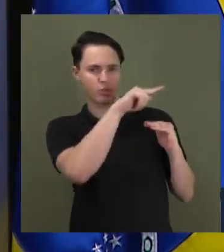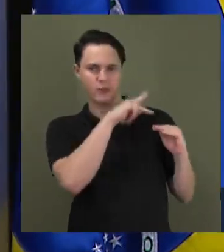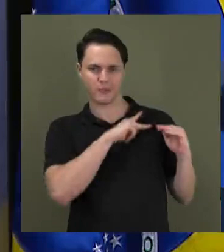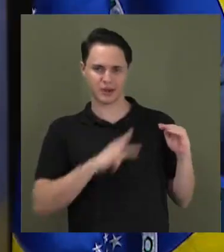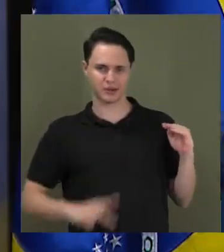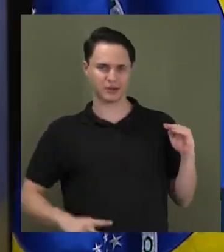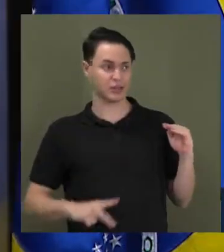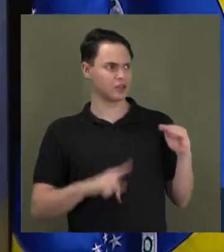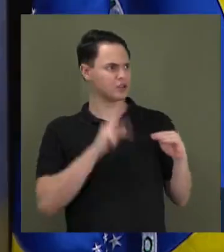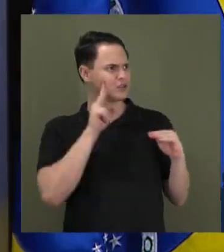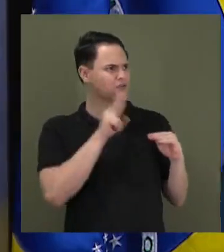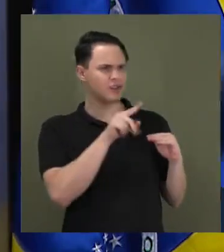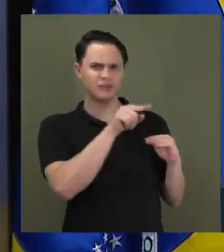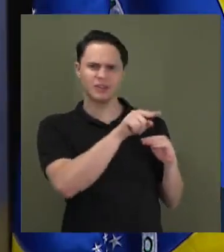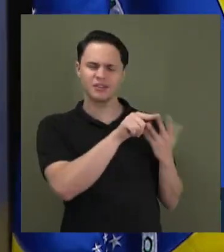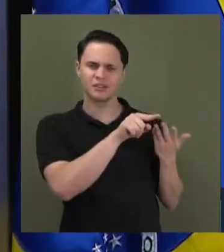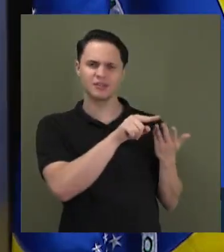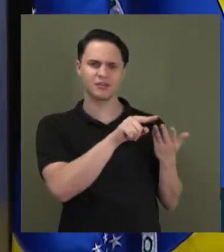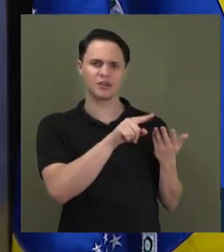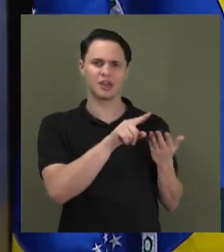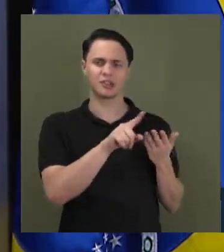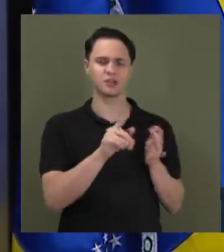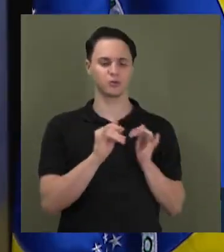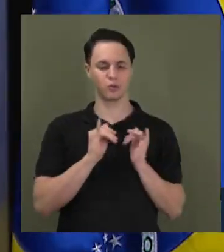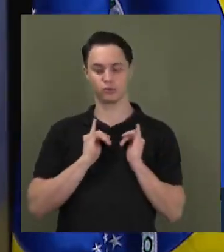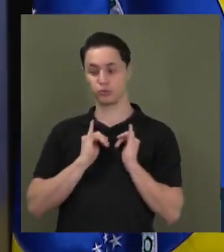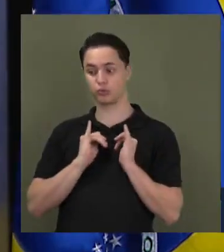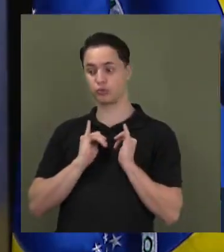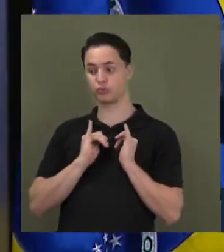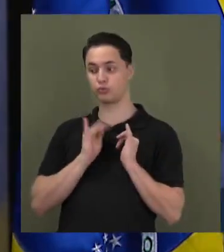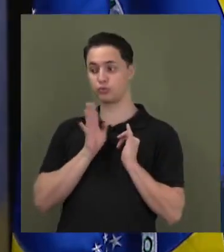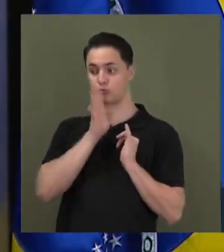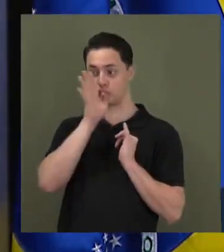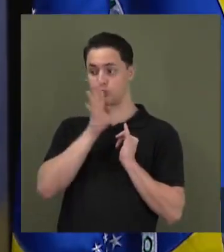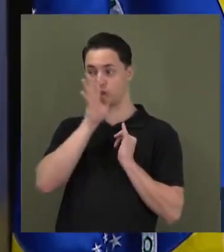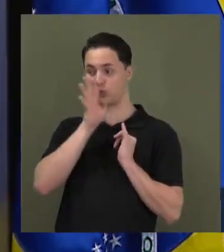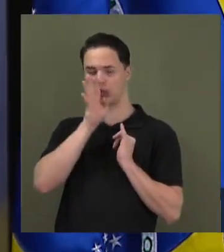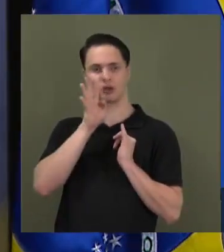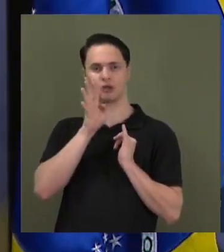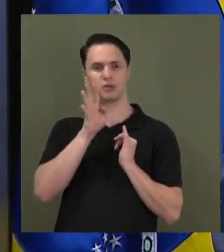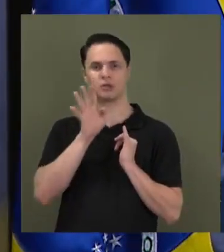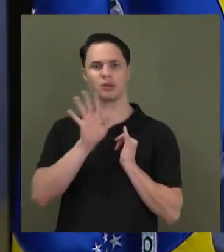que está havendo uma injustiça com um país também amigo histórico do Brasil.